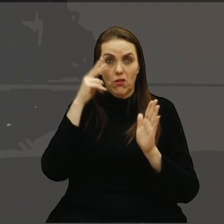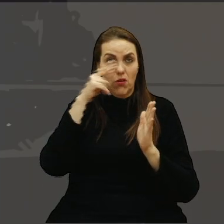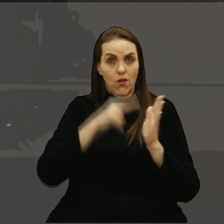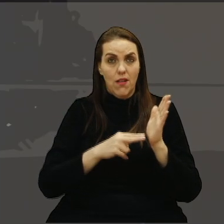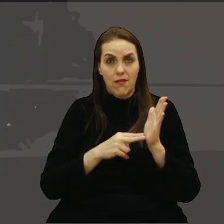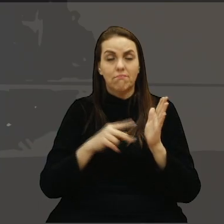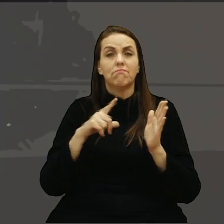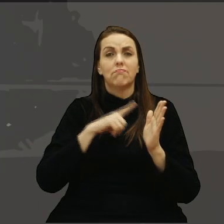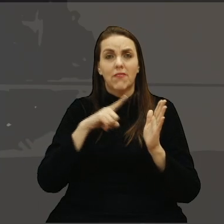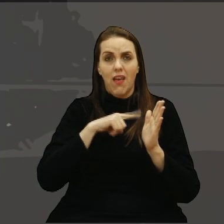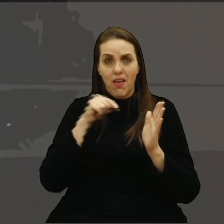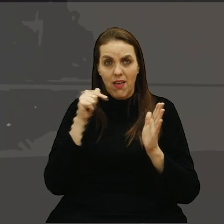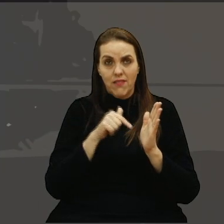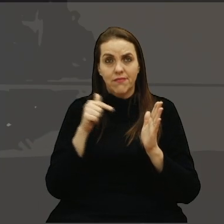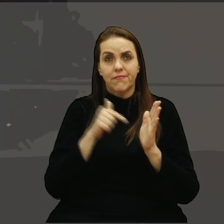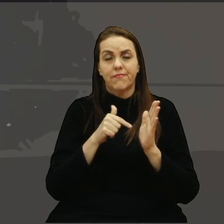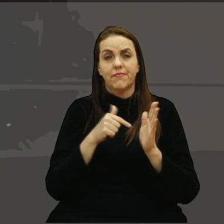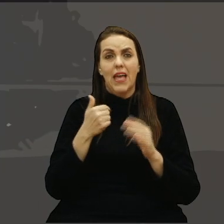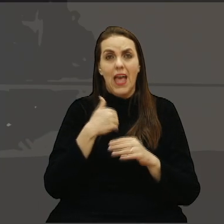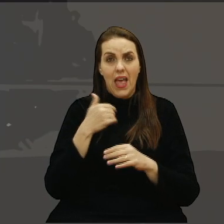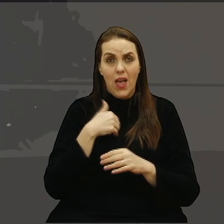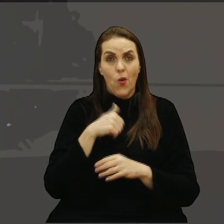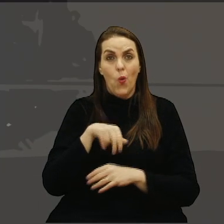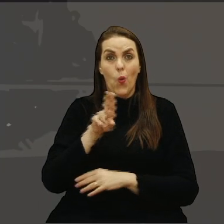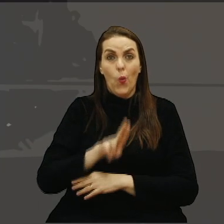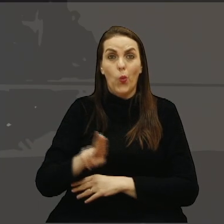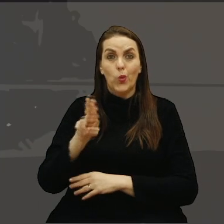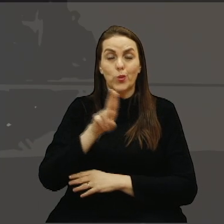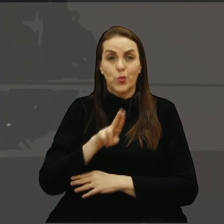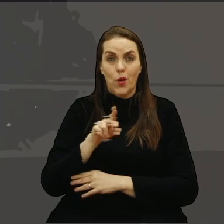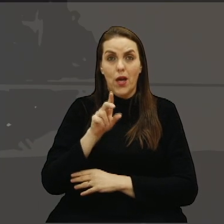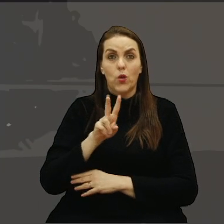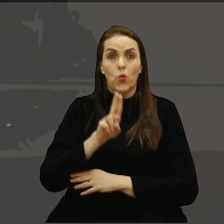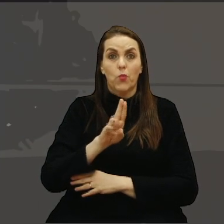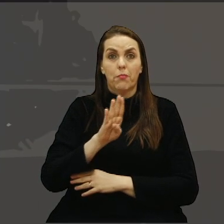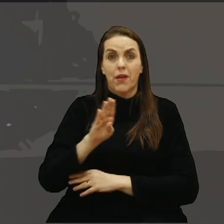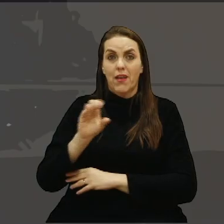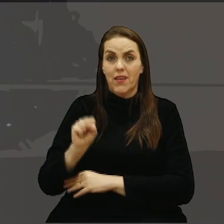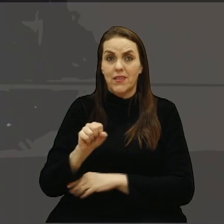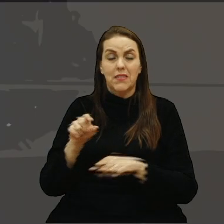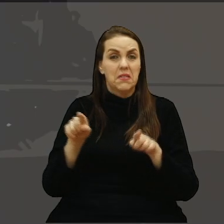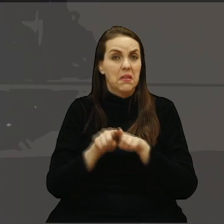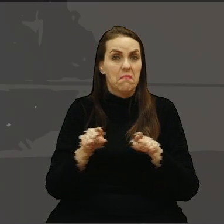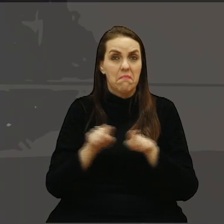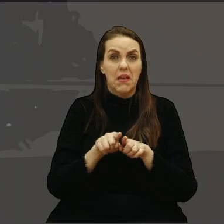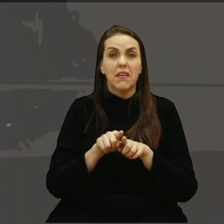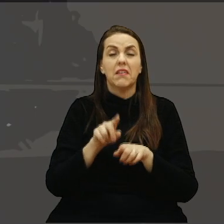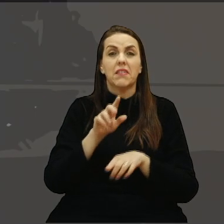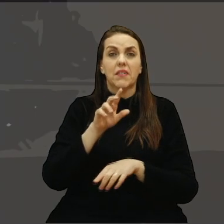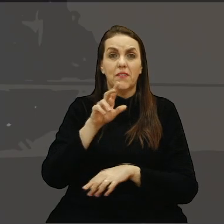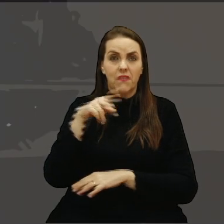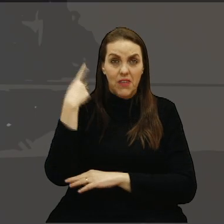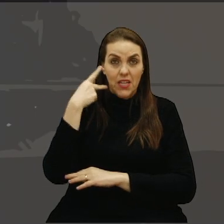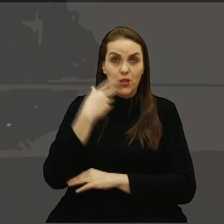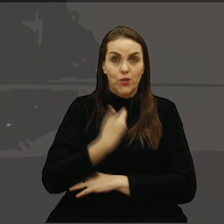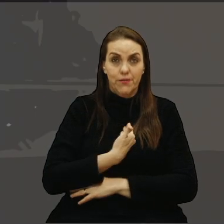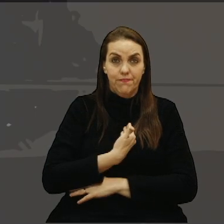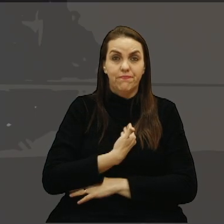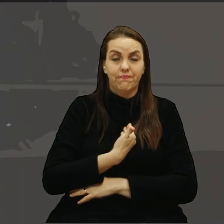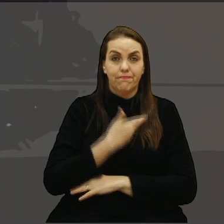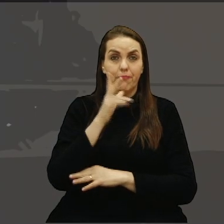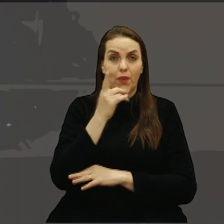especificado. Vereador. Eu, como usuário da ABS, como vereador, na última